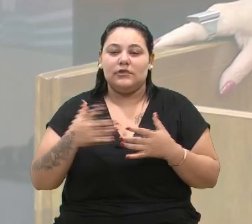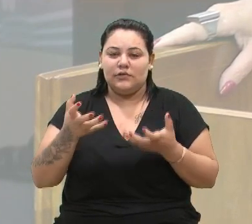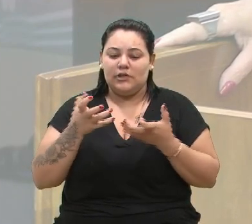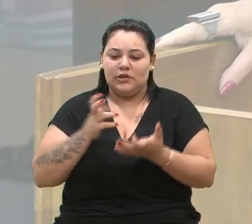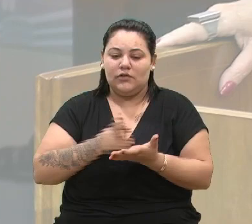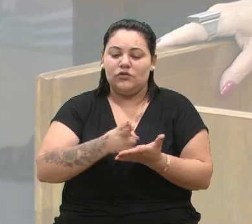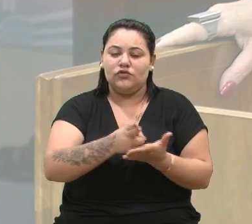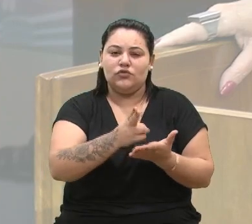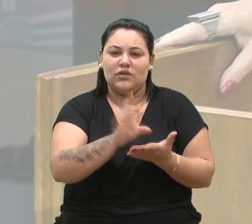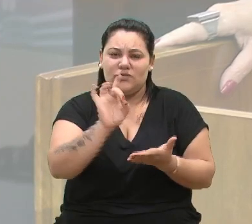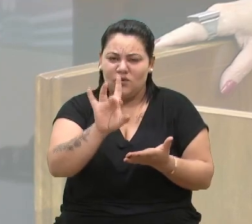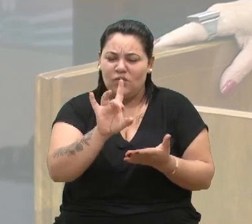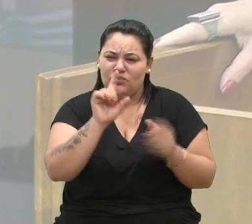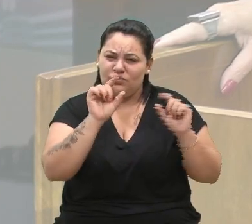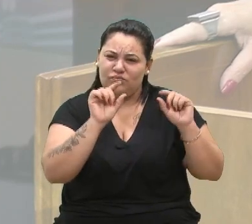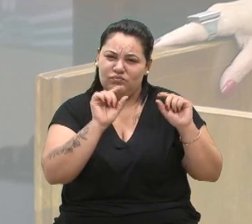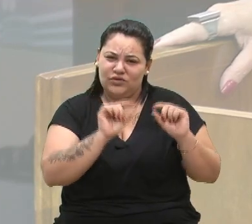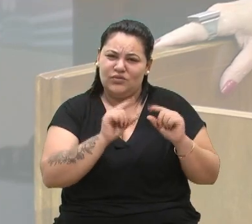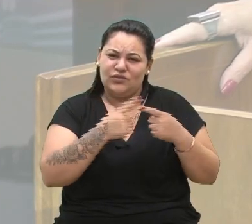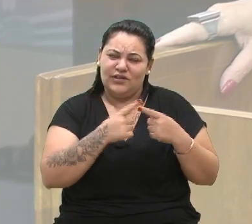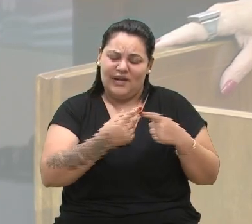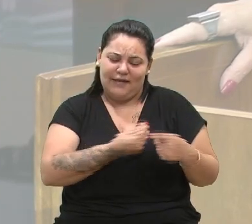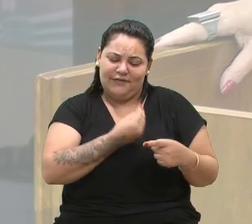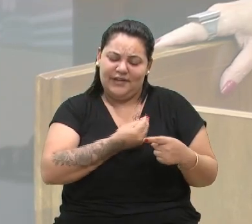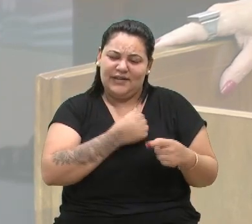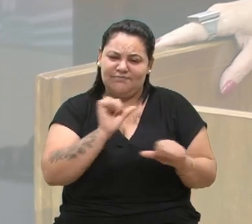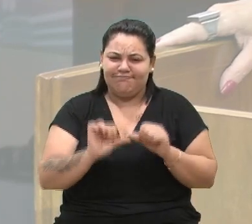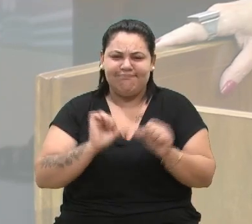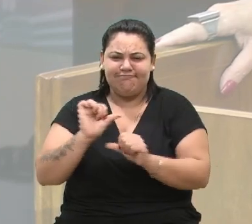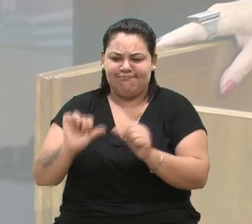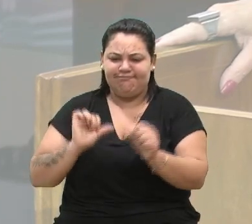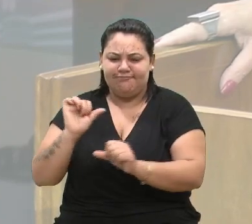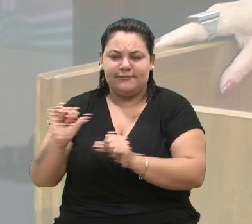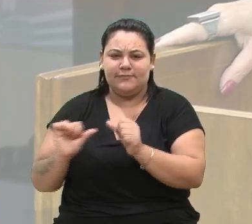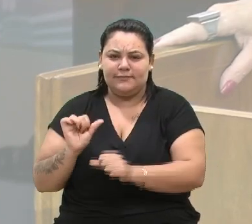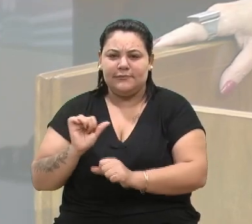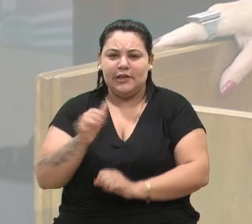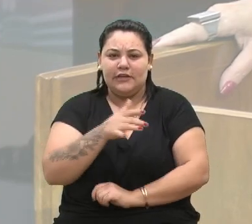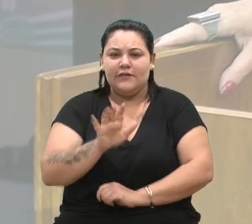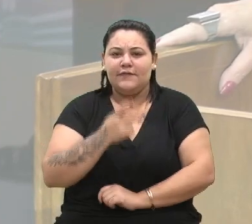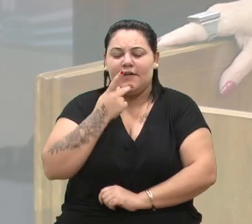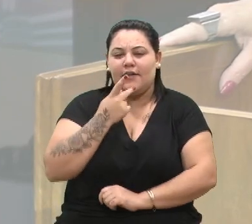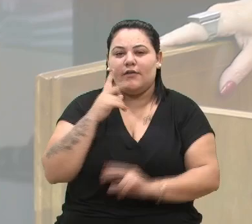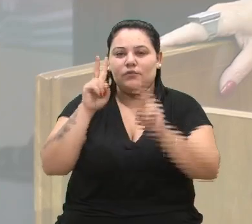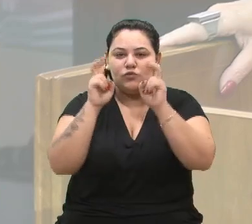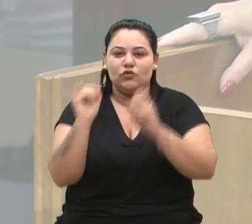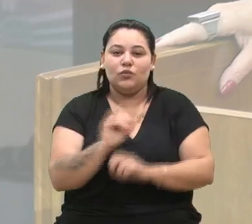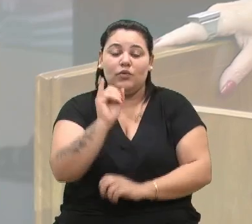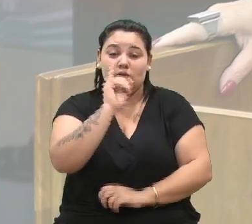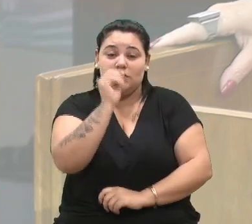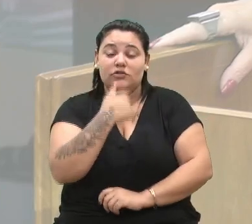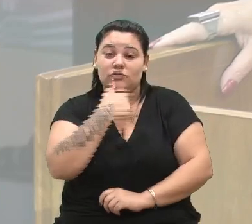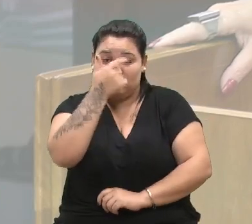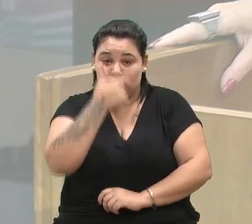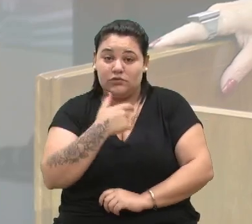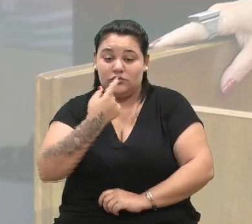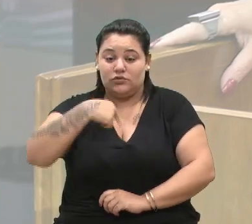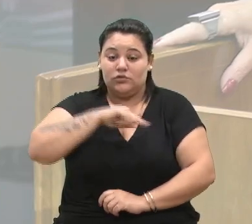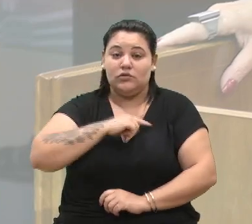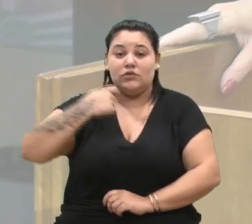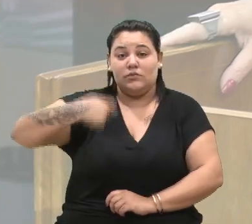vida é dinâmica, né? E muitas vezes se traz assuntos aqui, quando ele é importante, eu acho que a gente